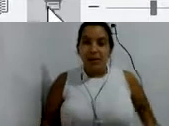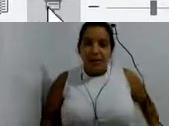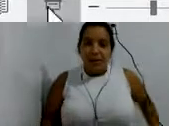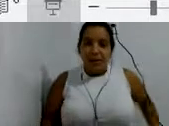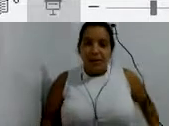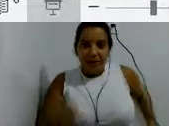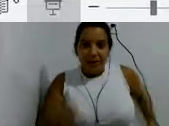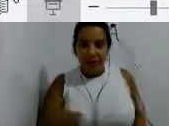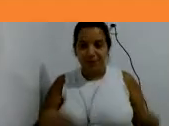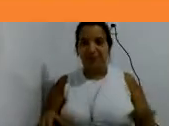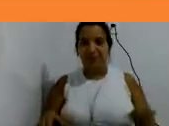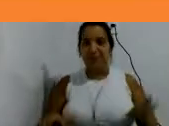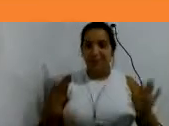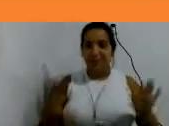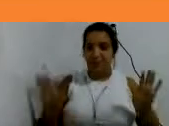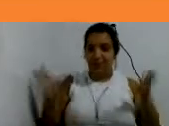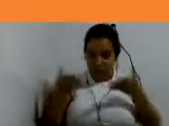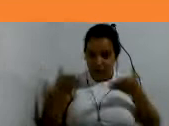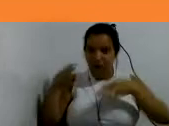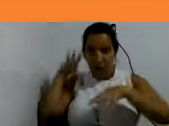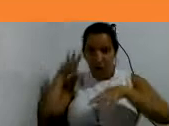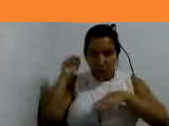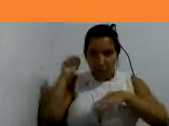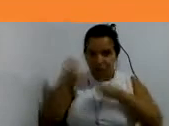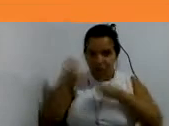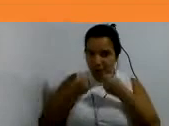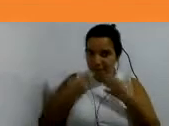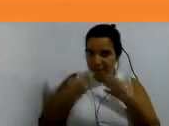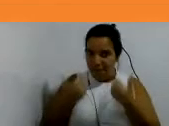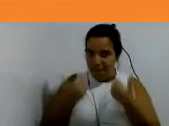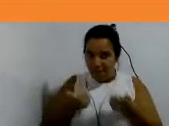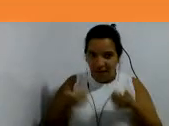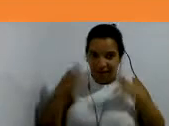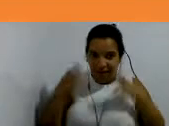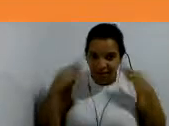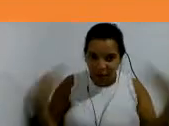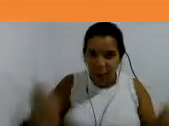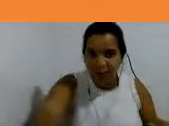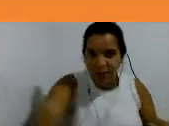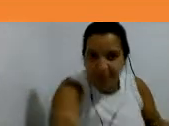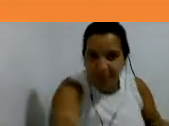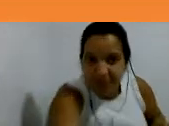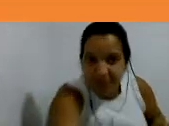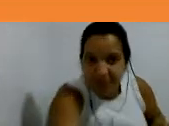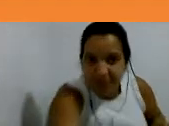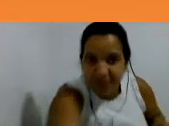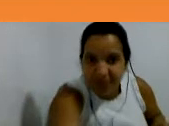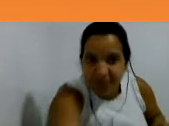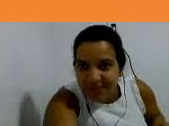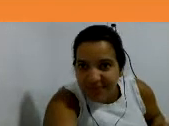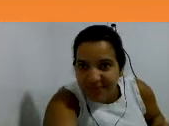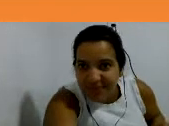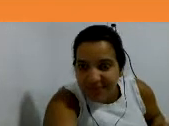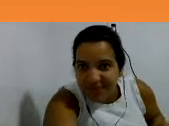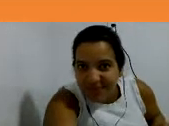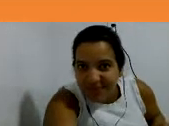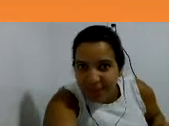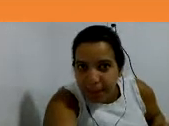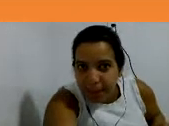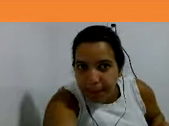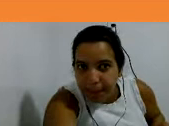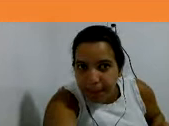Todo mundo está ouvindo bacaninha? Sim. Agora sim. Então, vamos lá. Então,